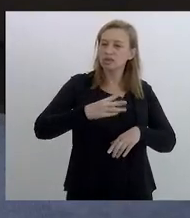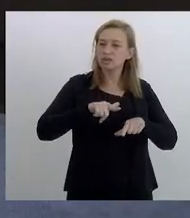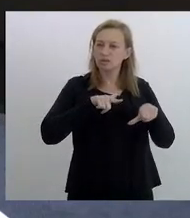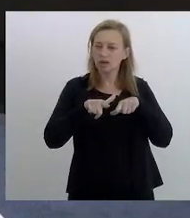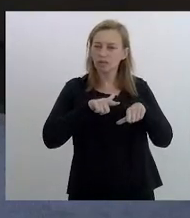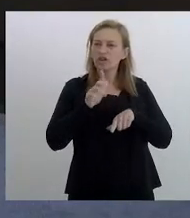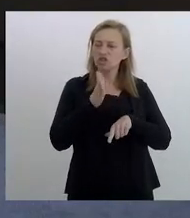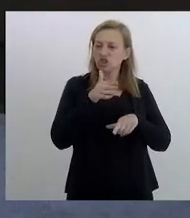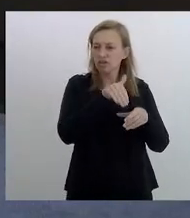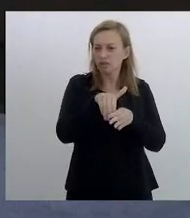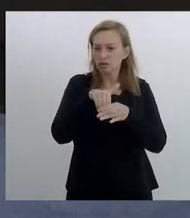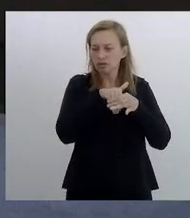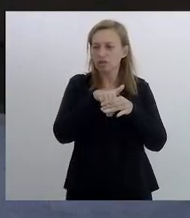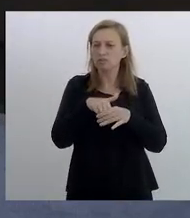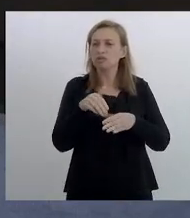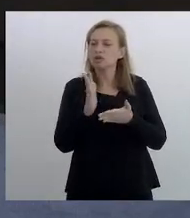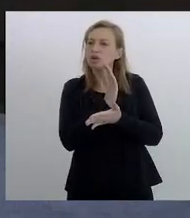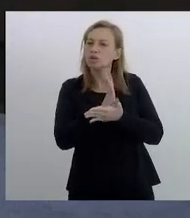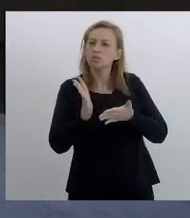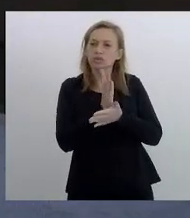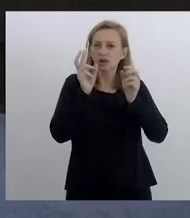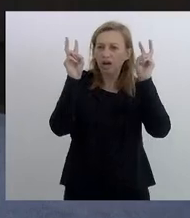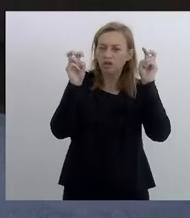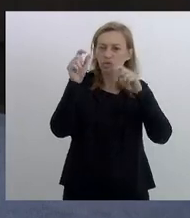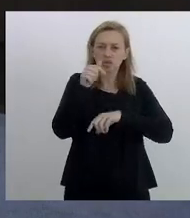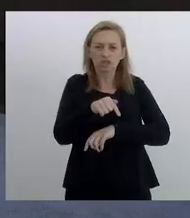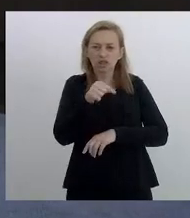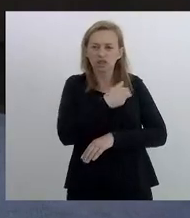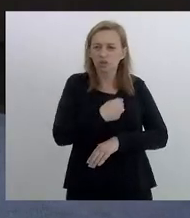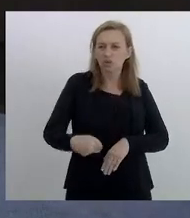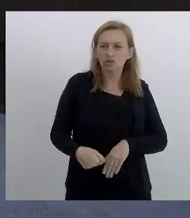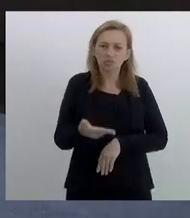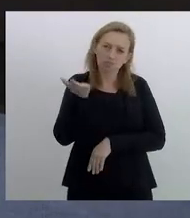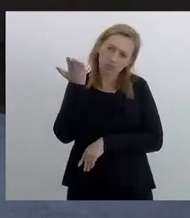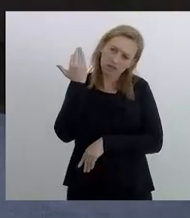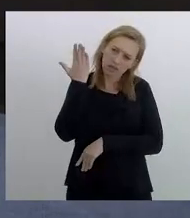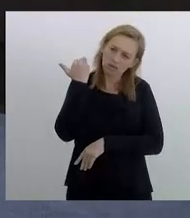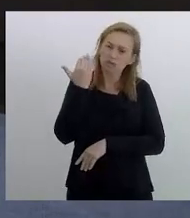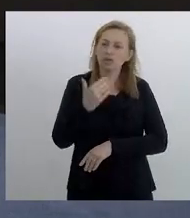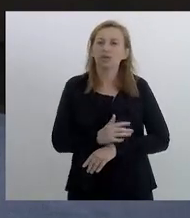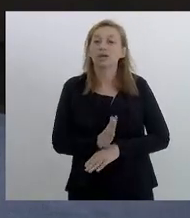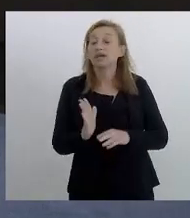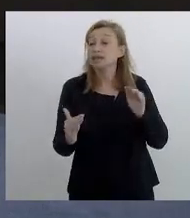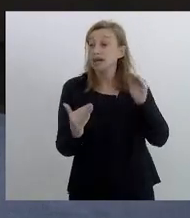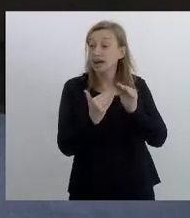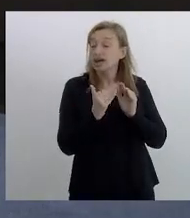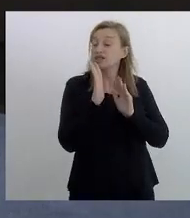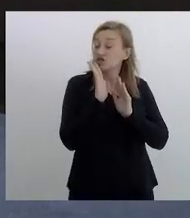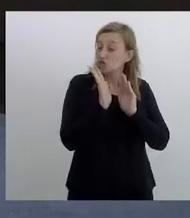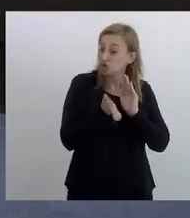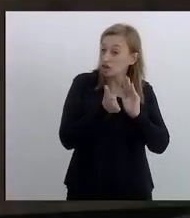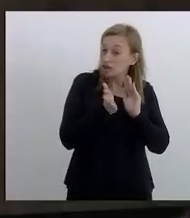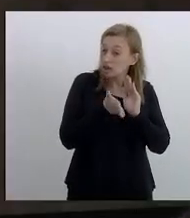já votamos algumas matérias aqui de governos passados, que essa casa já foi...